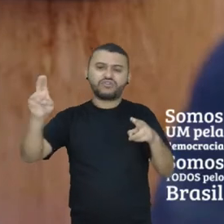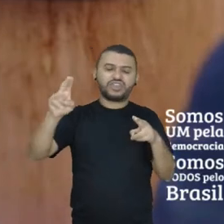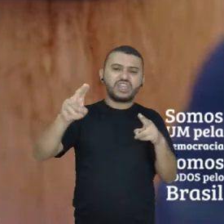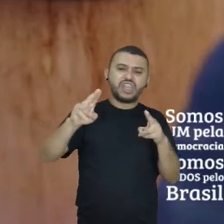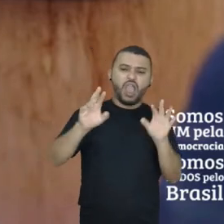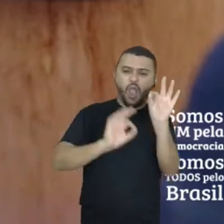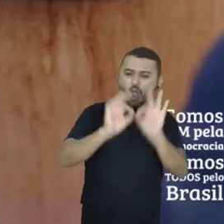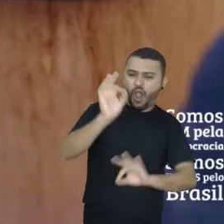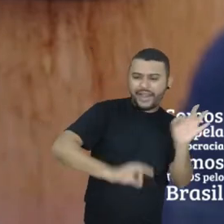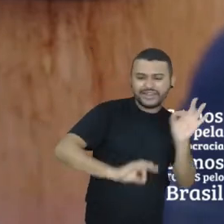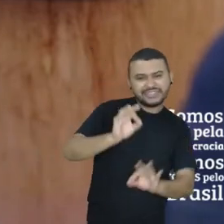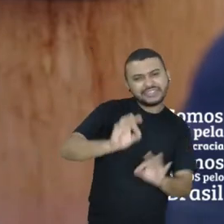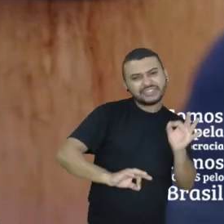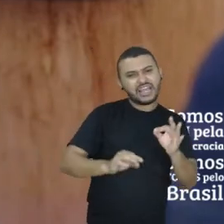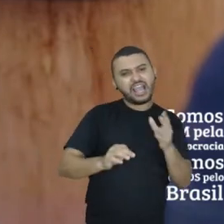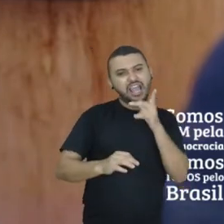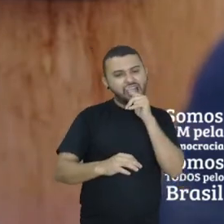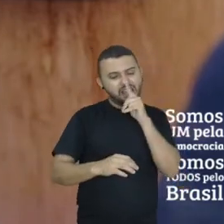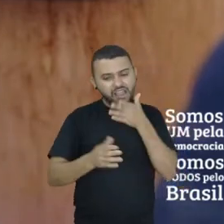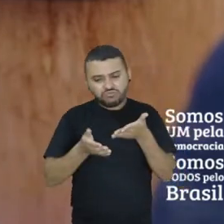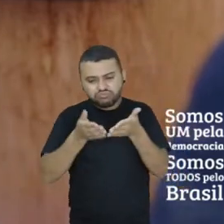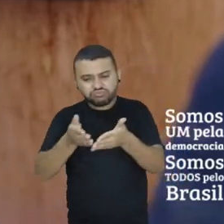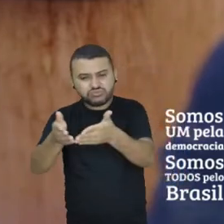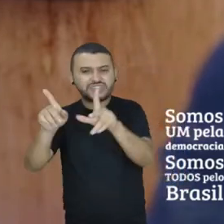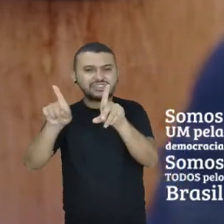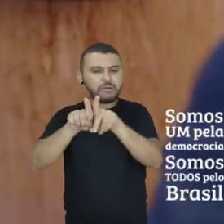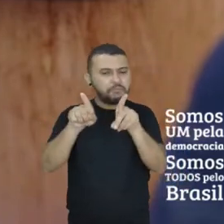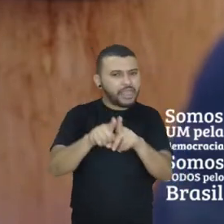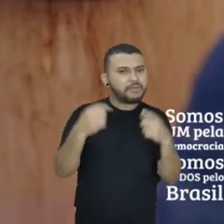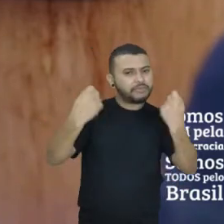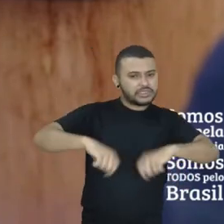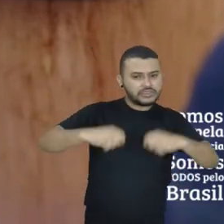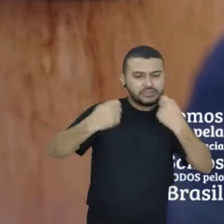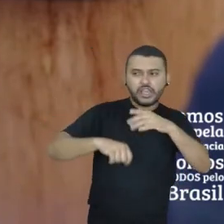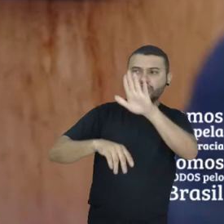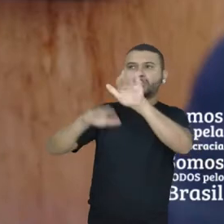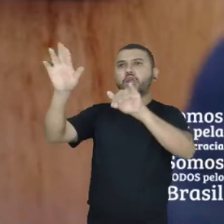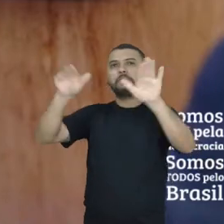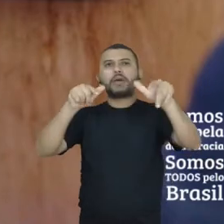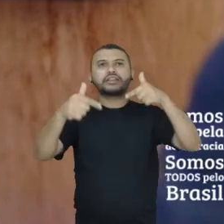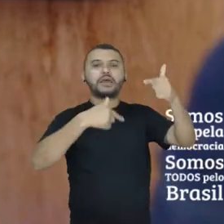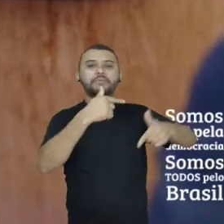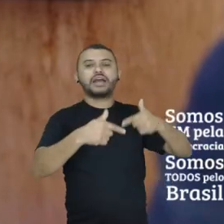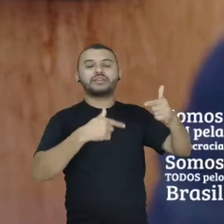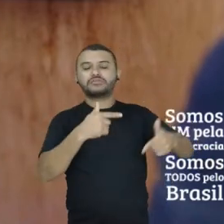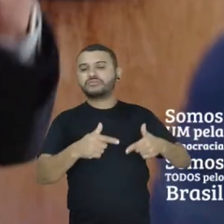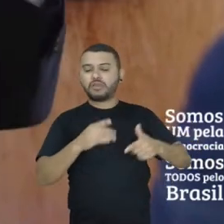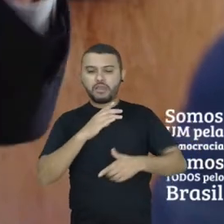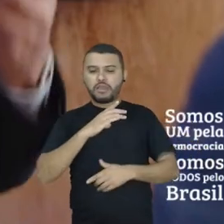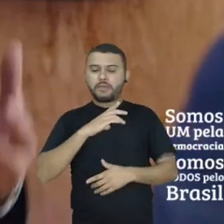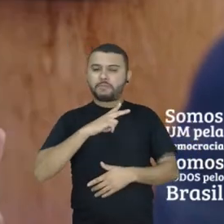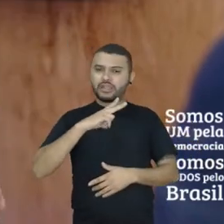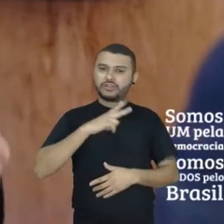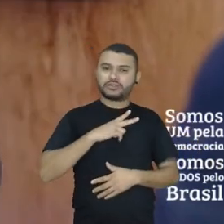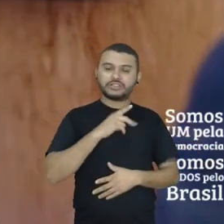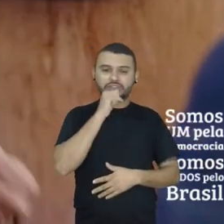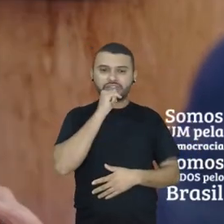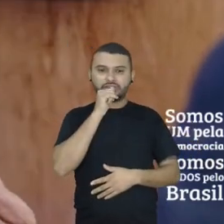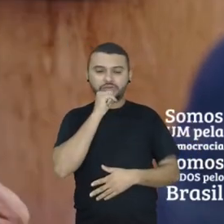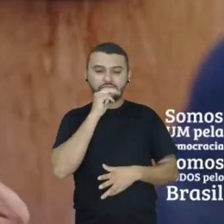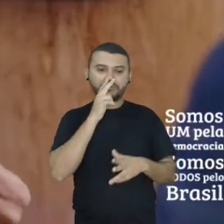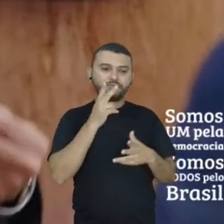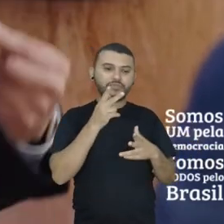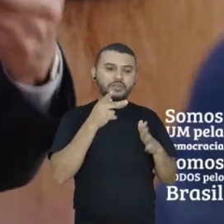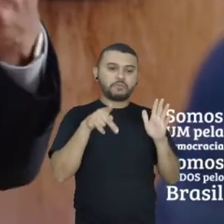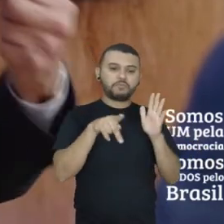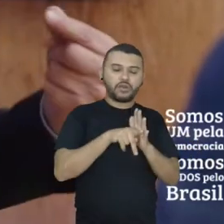integrar modais. Isso gera emprego. E você chama o setor privado, não precisa pôr dinheiro público. O ferrogrão ligando o norte